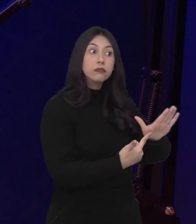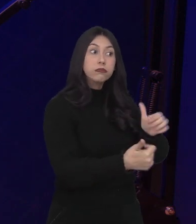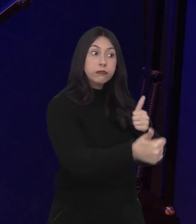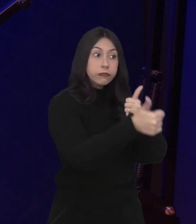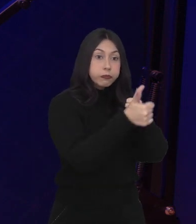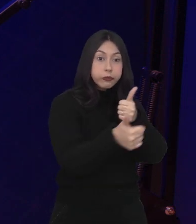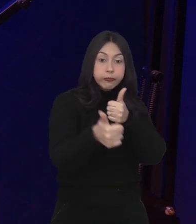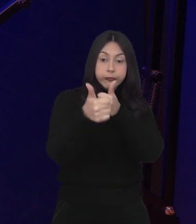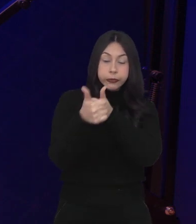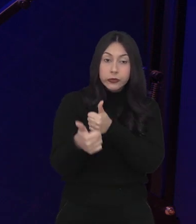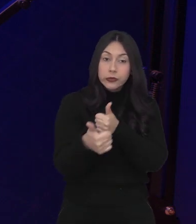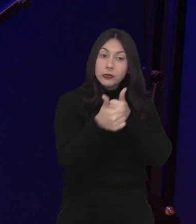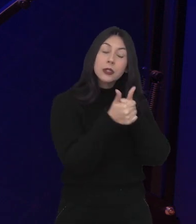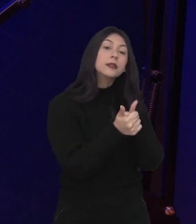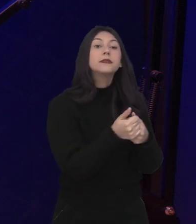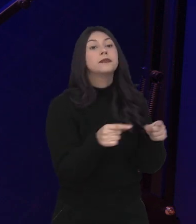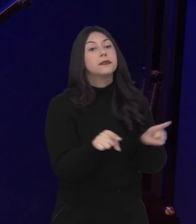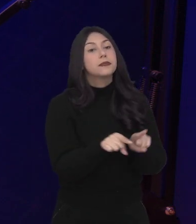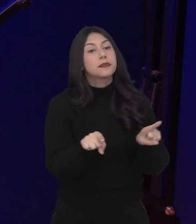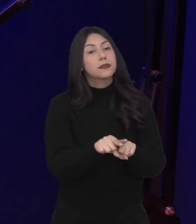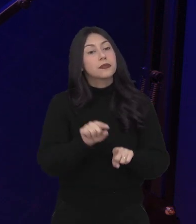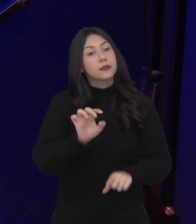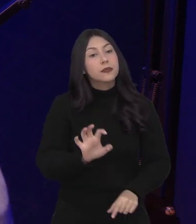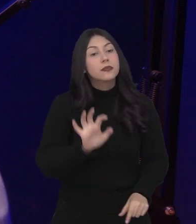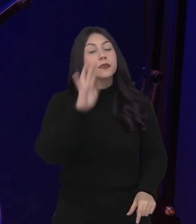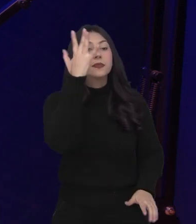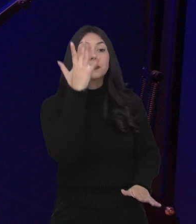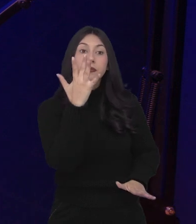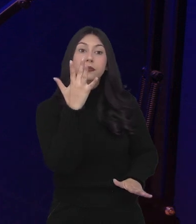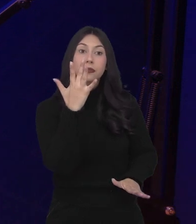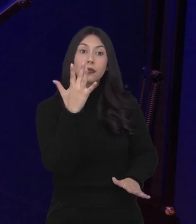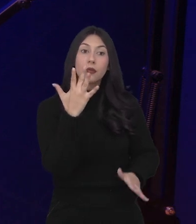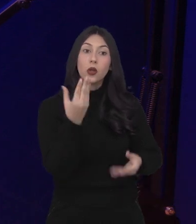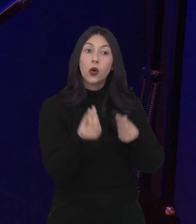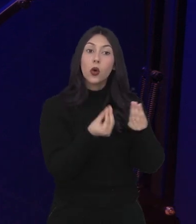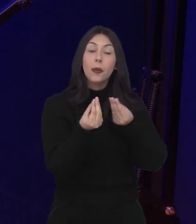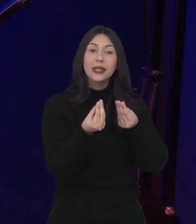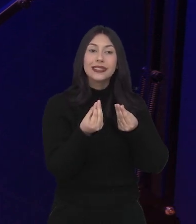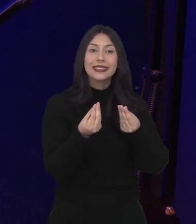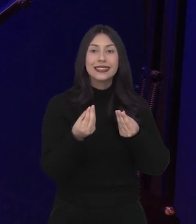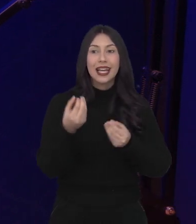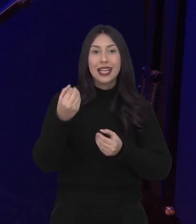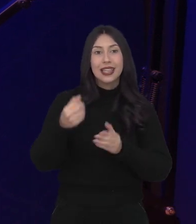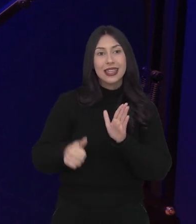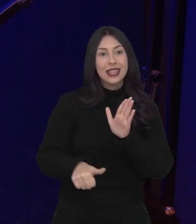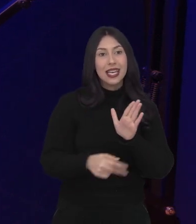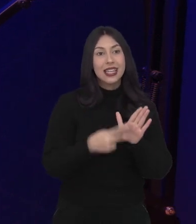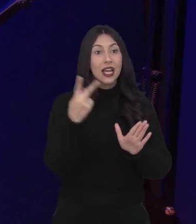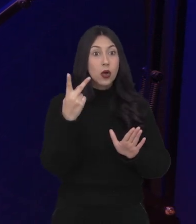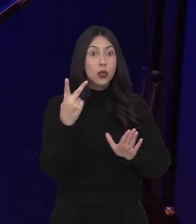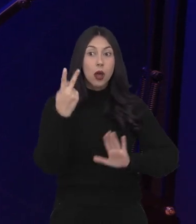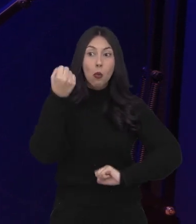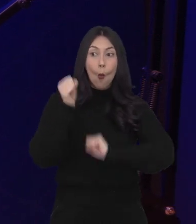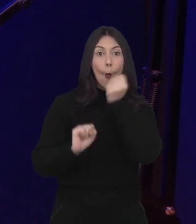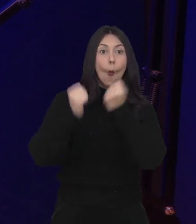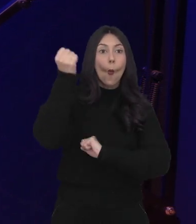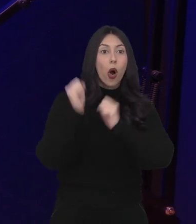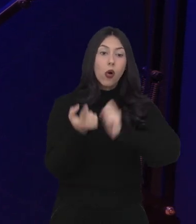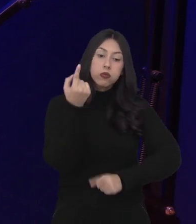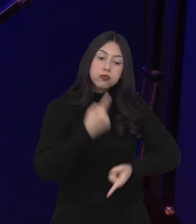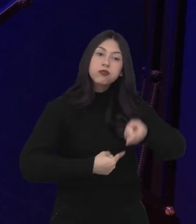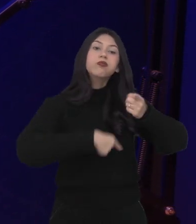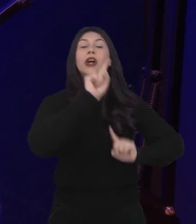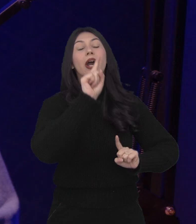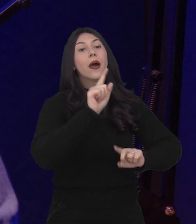para participarem. E a gente teve também esse acontecimento depois da Segunda Revolução Industrial, e isso daí é bem importante